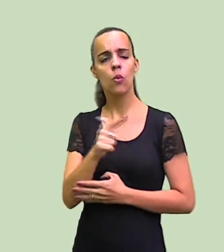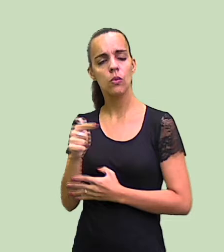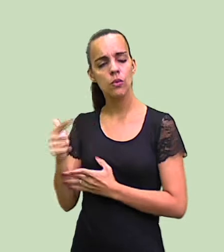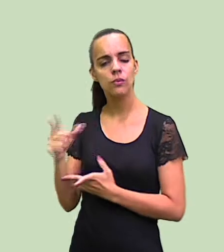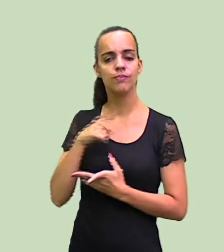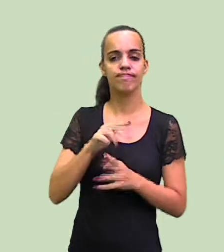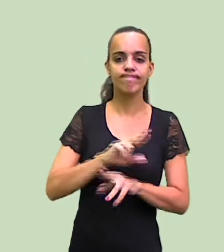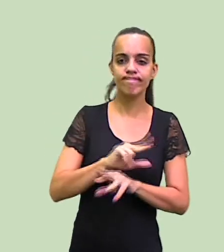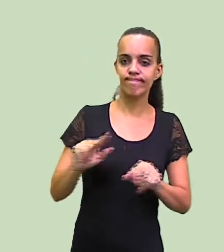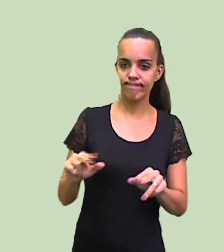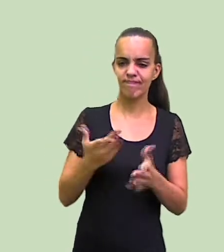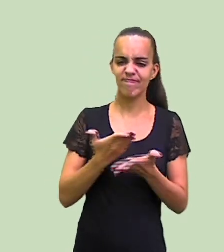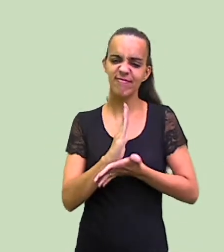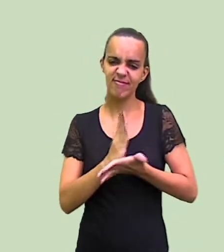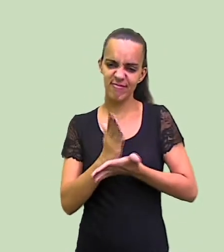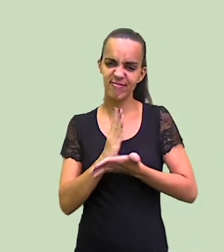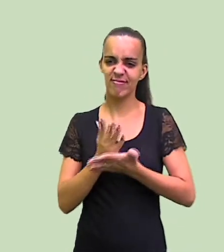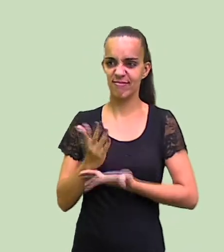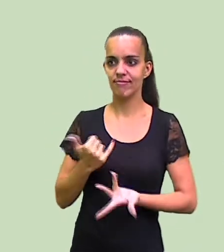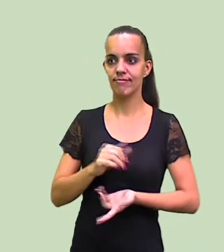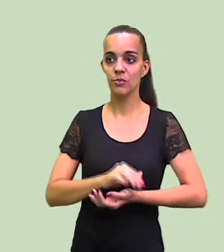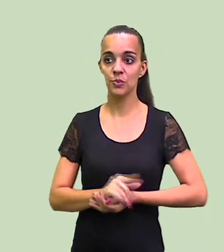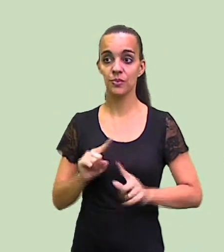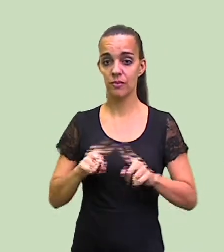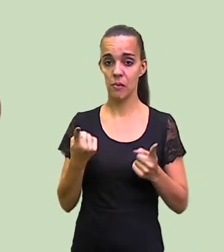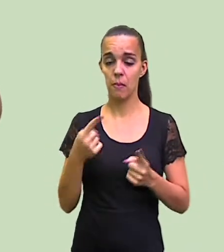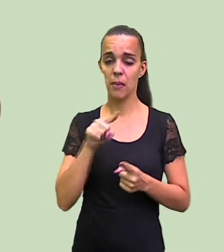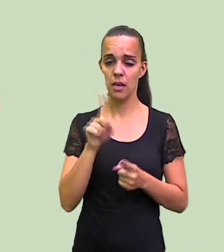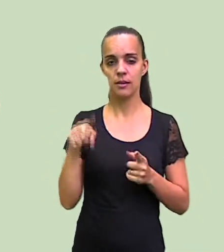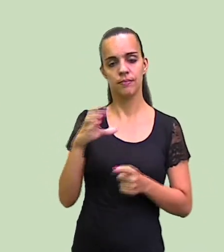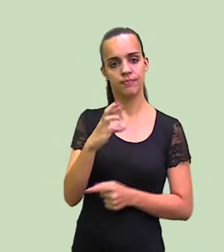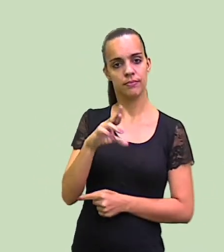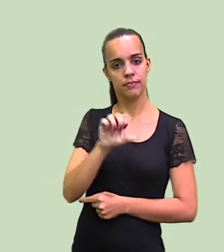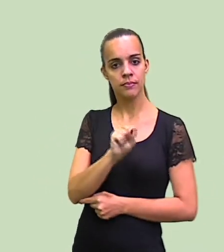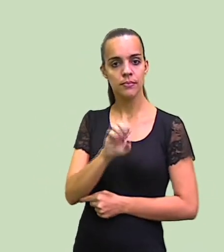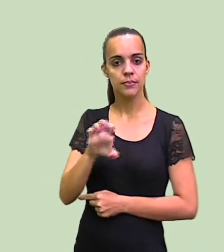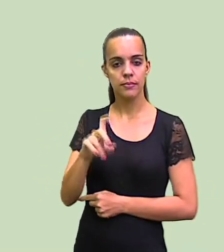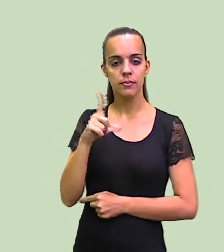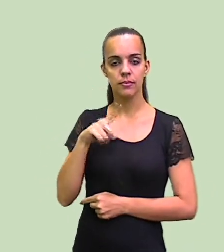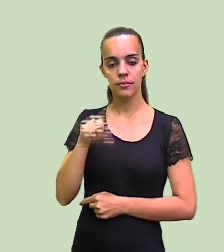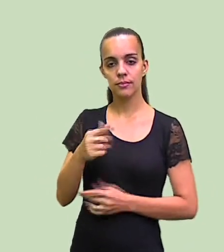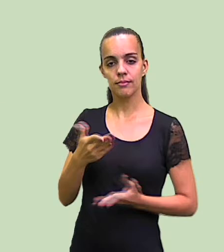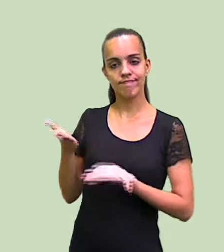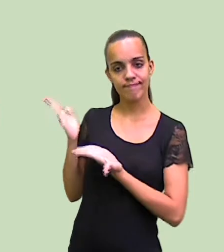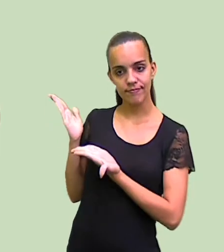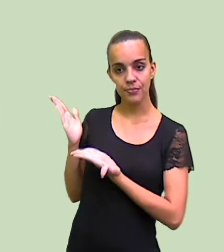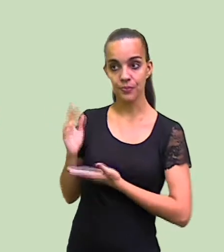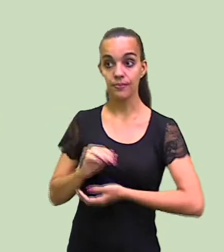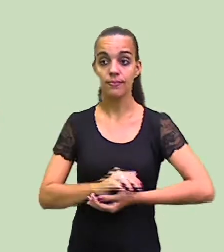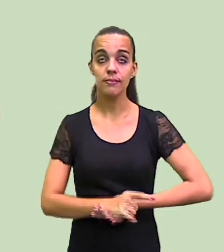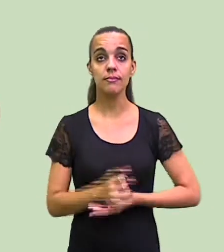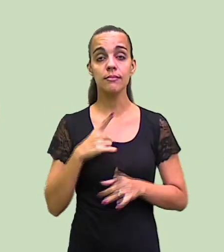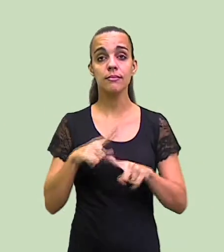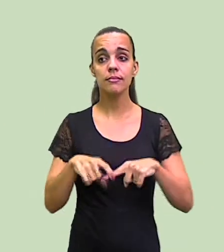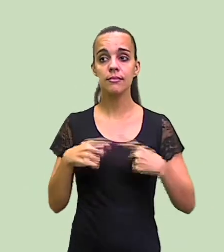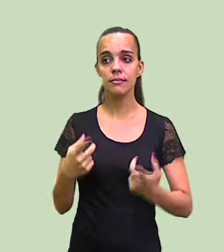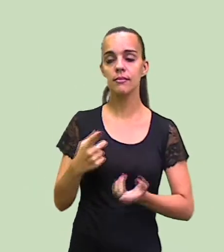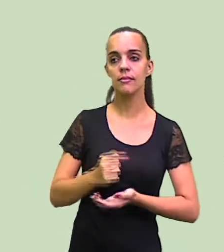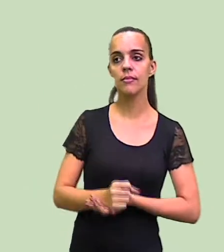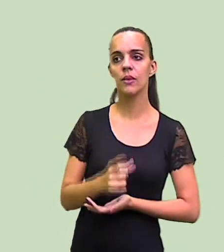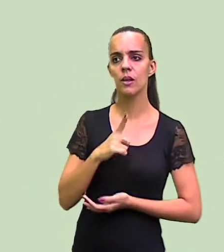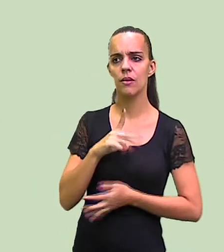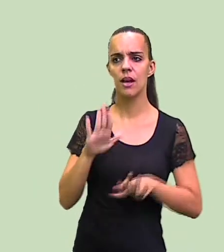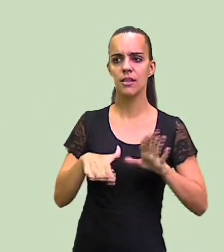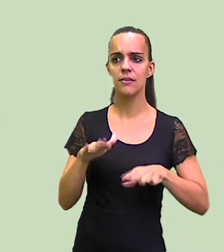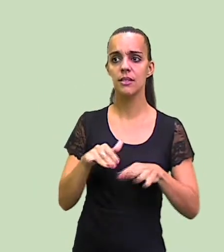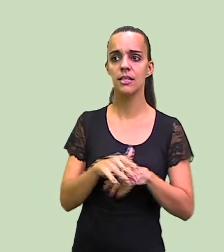mais chatinhos, mas a maioria dos casos é isso aqui. Você tem uma preposição exigida